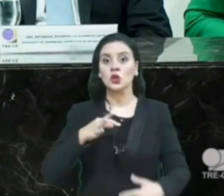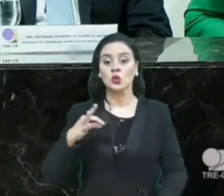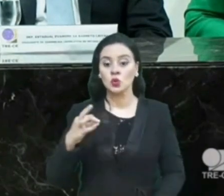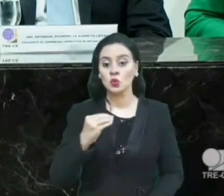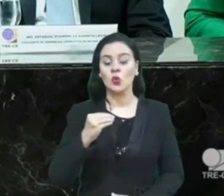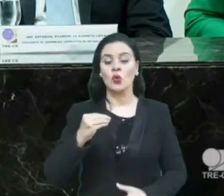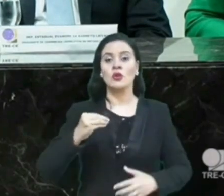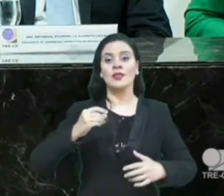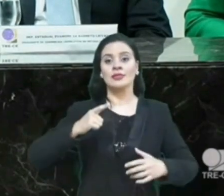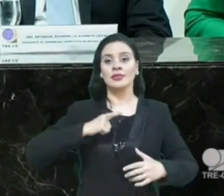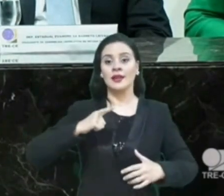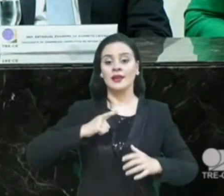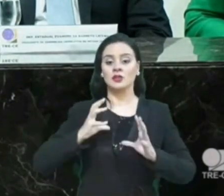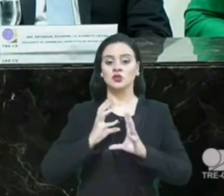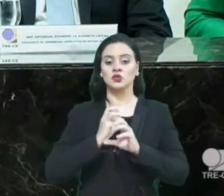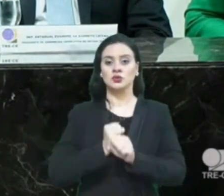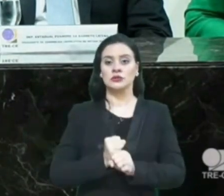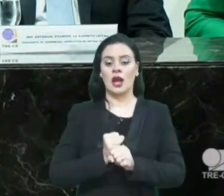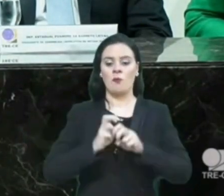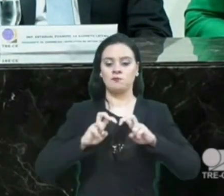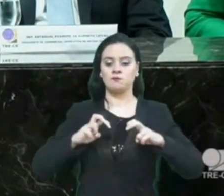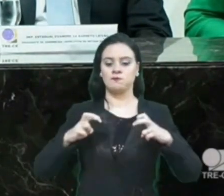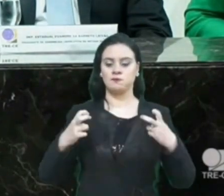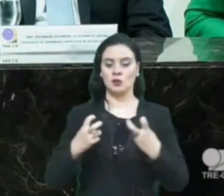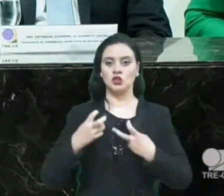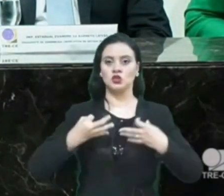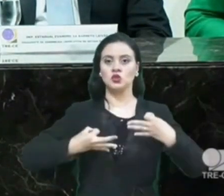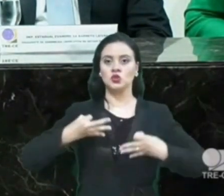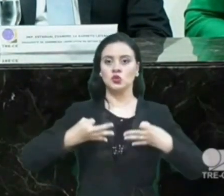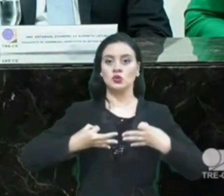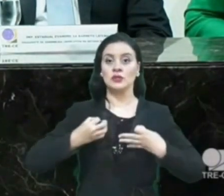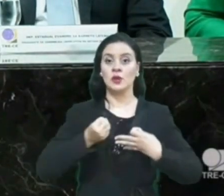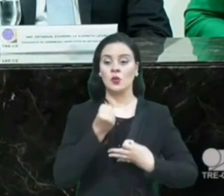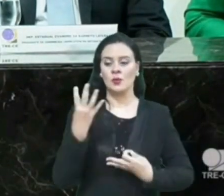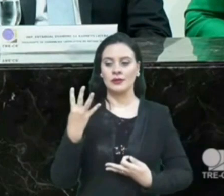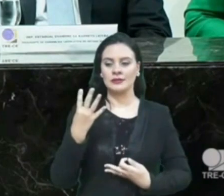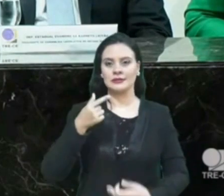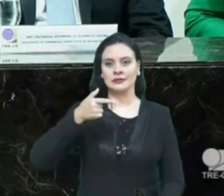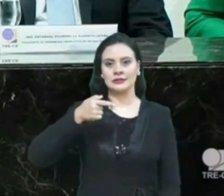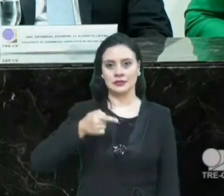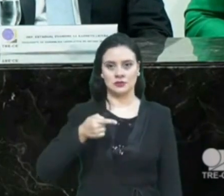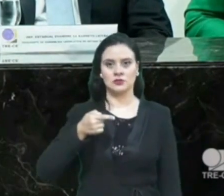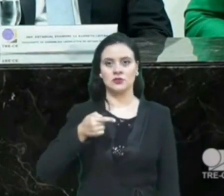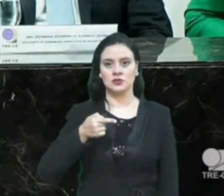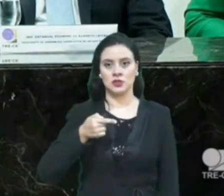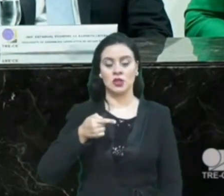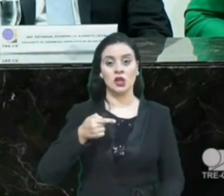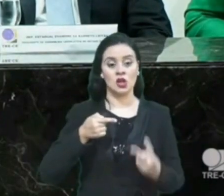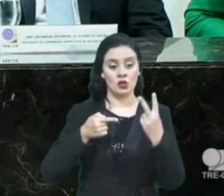2 juristas, 2 juízes de direito, estão